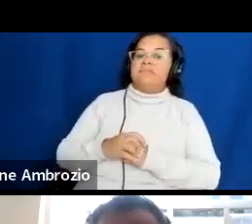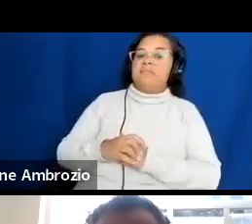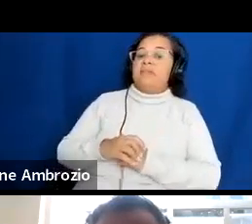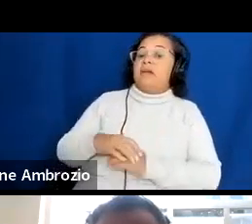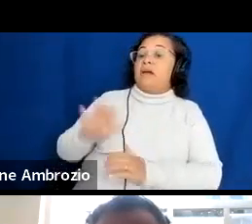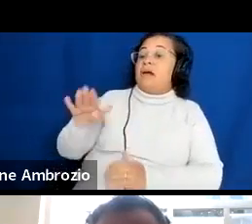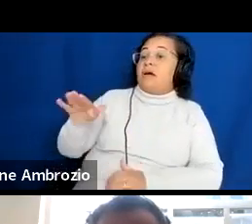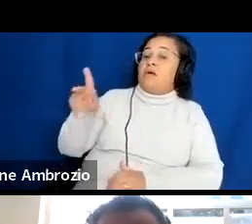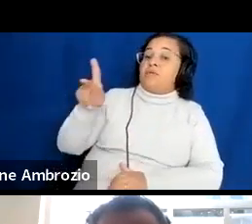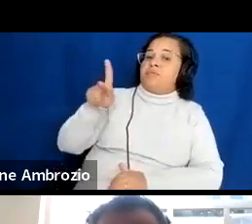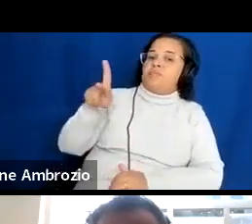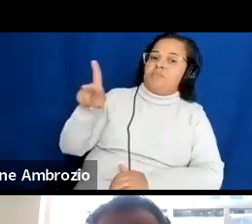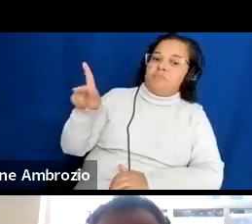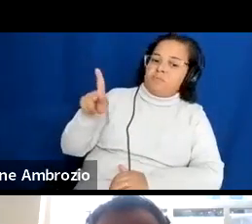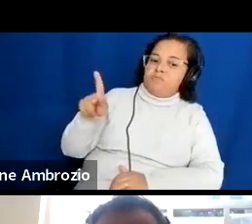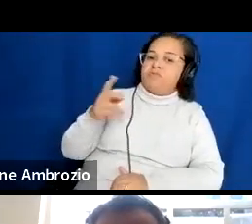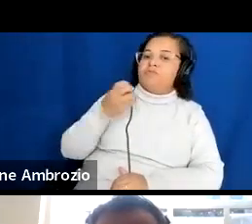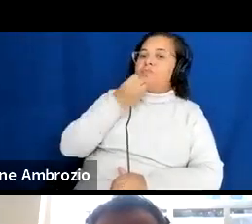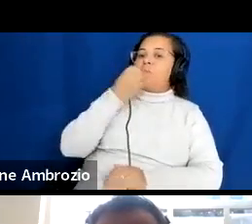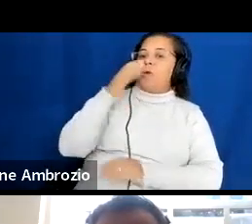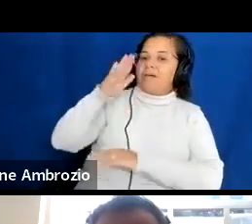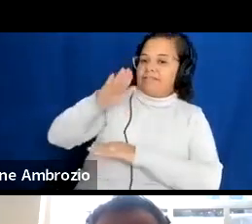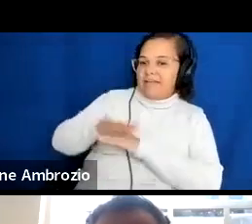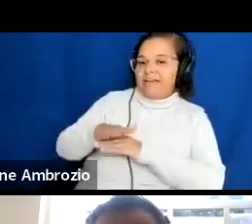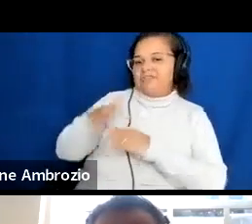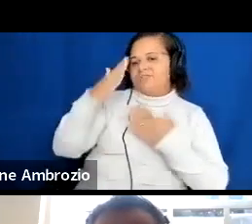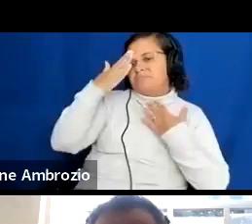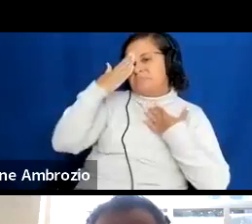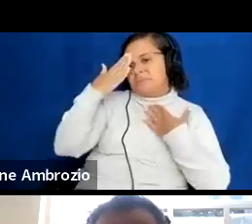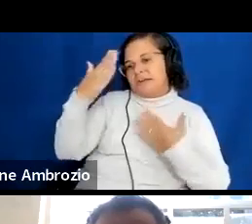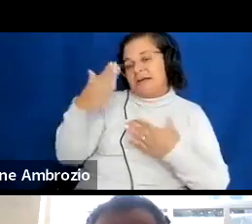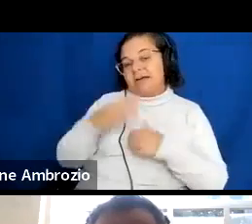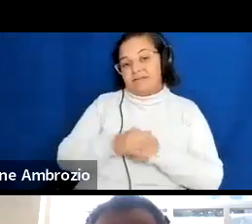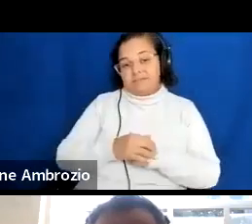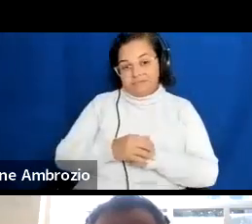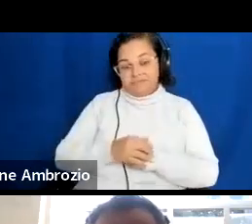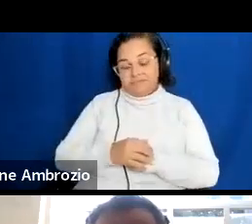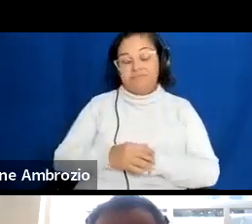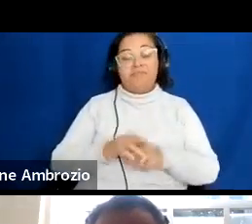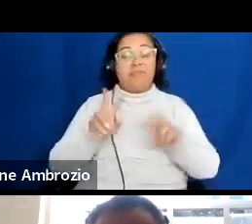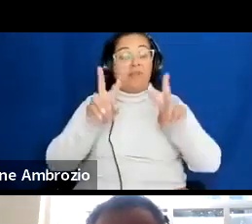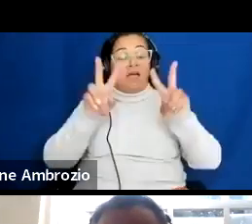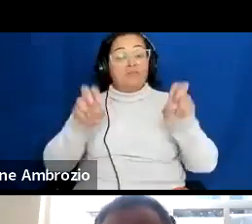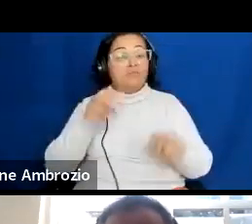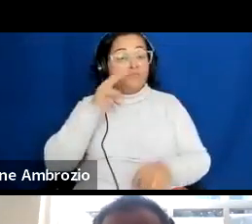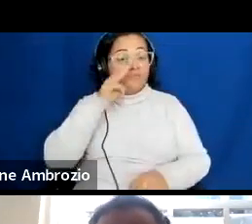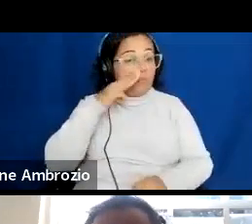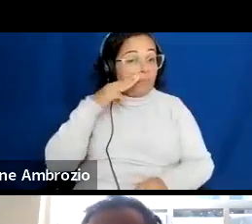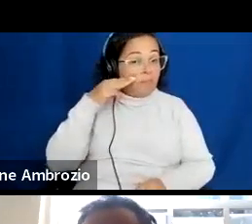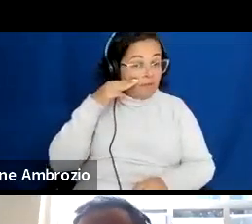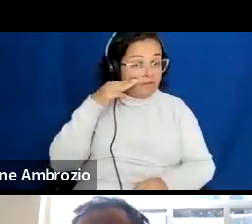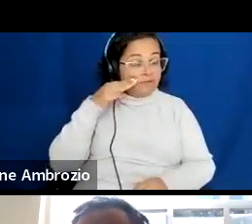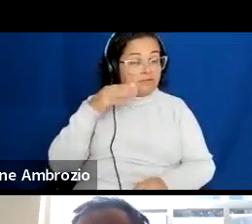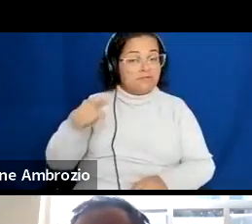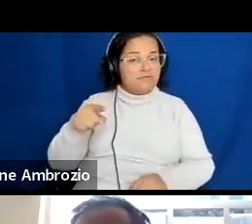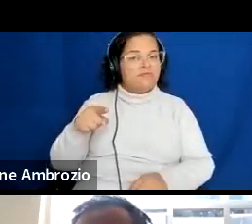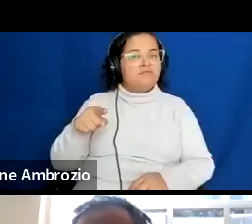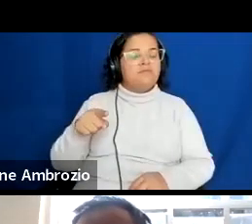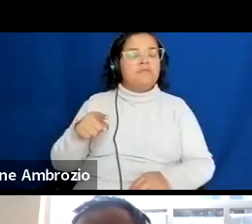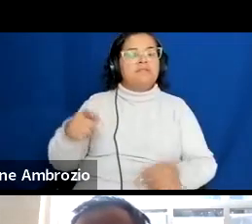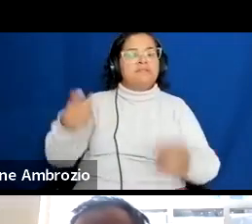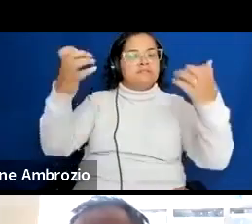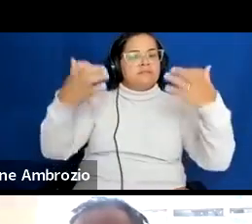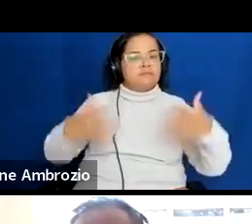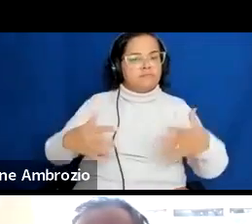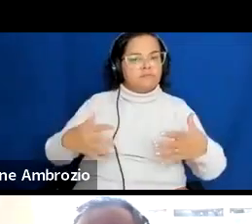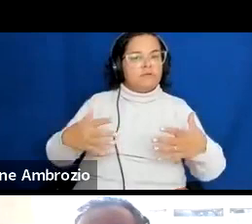Professor Peter, boa tarde, obrigado. Ainda sobre o Marx, sua citação da análise histórica